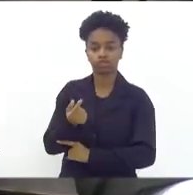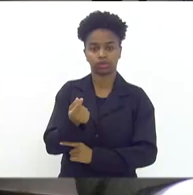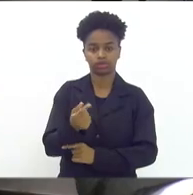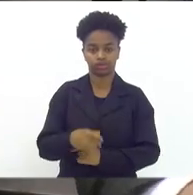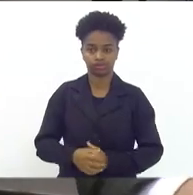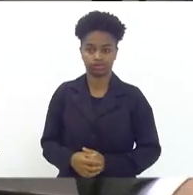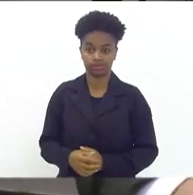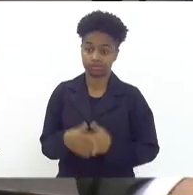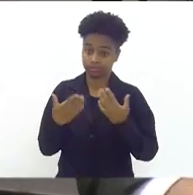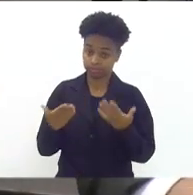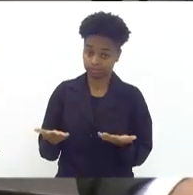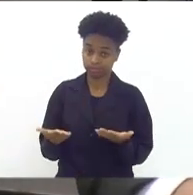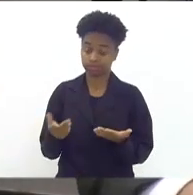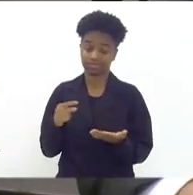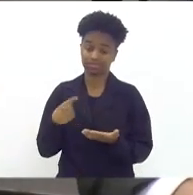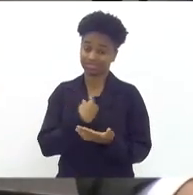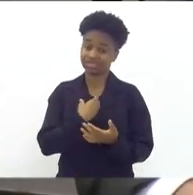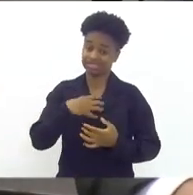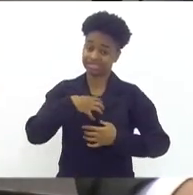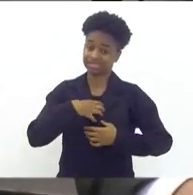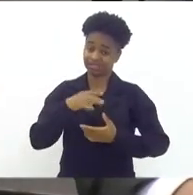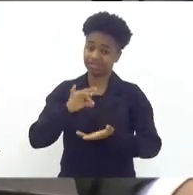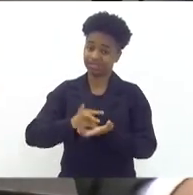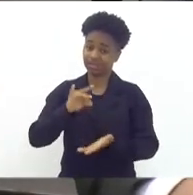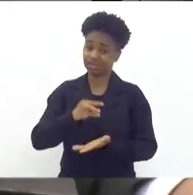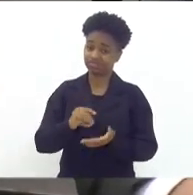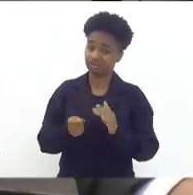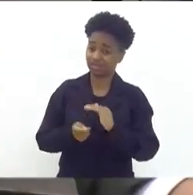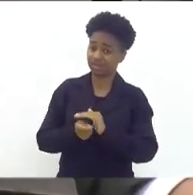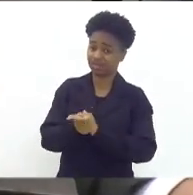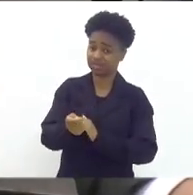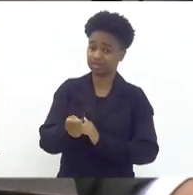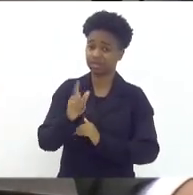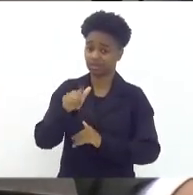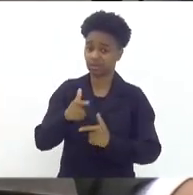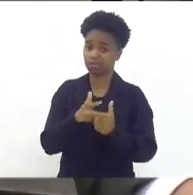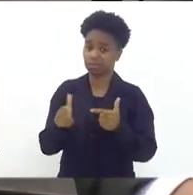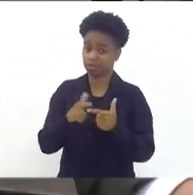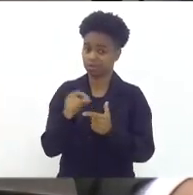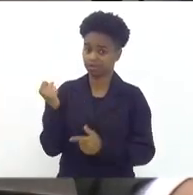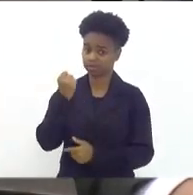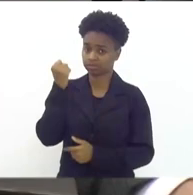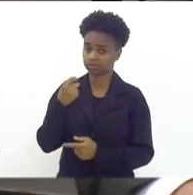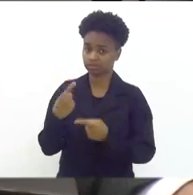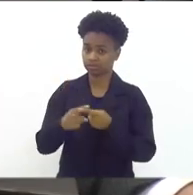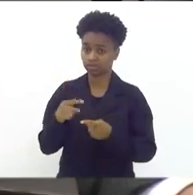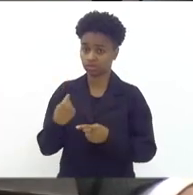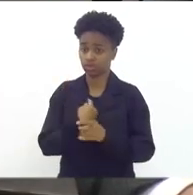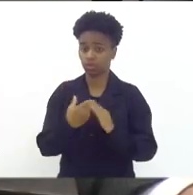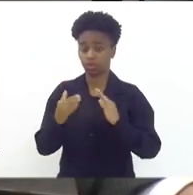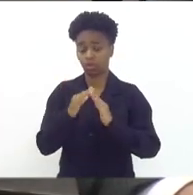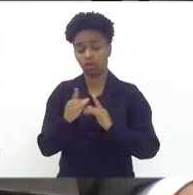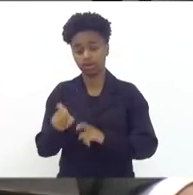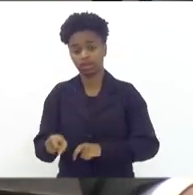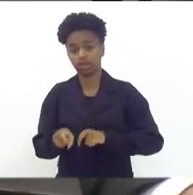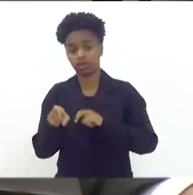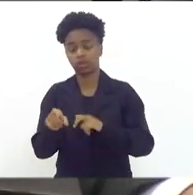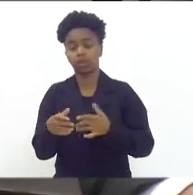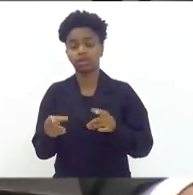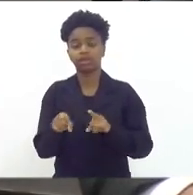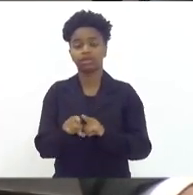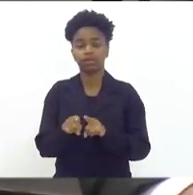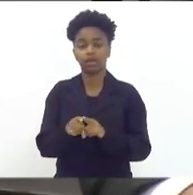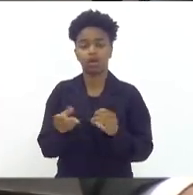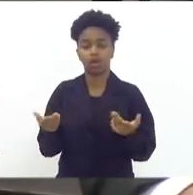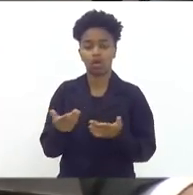então a gente sente que essa questão dos investimentos que é o grande nó para a gente que é do interior e hoje com essas ferramentas de gerenciamento